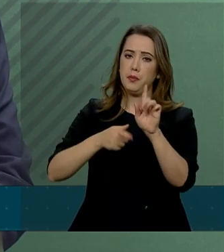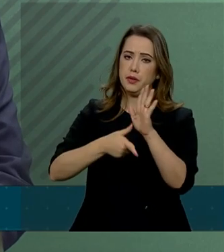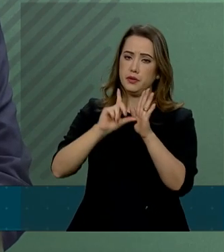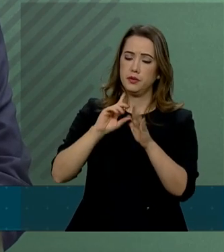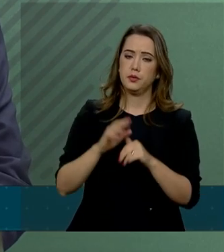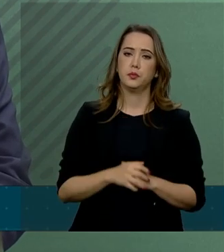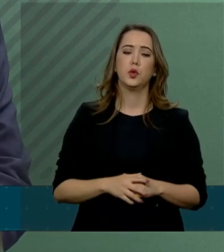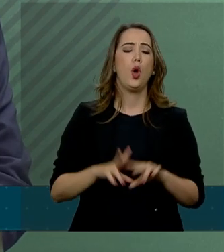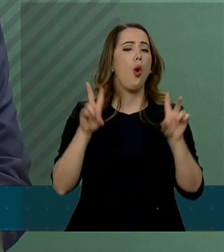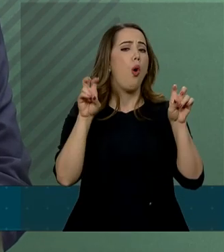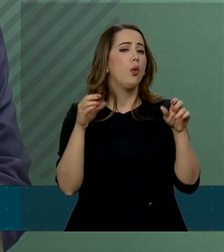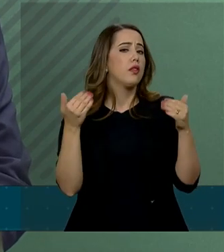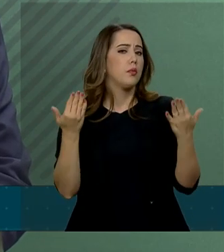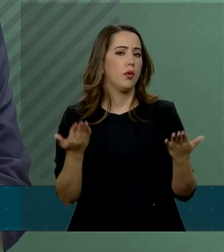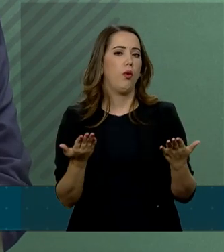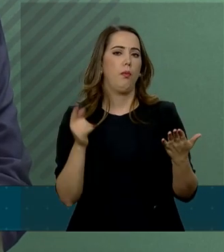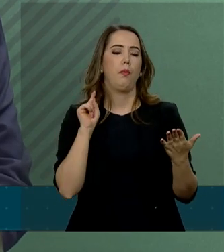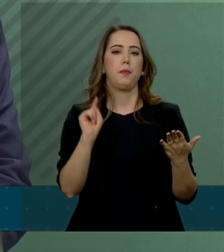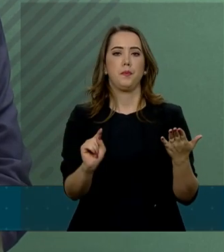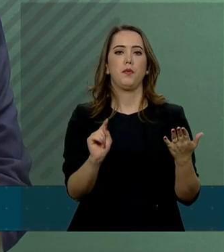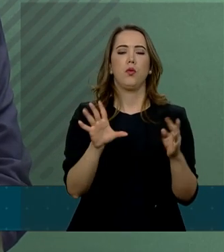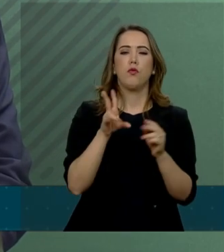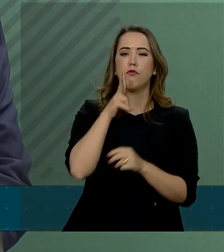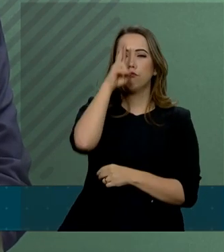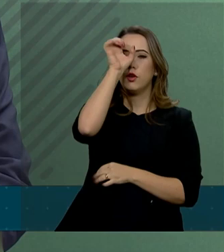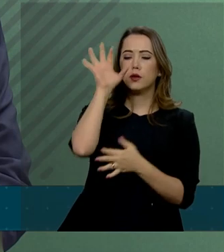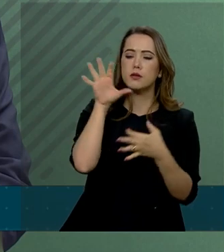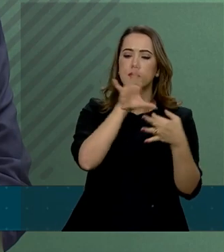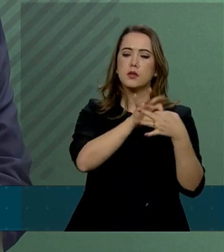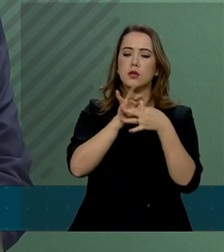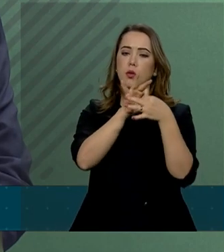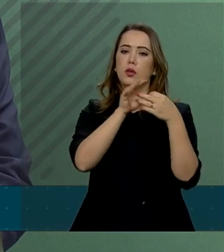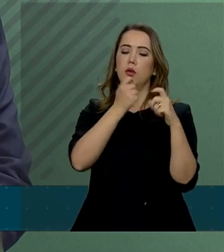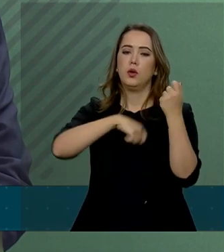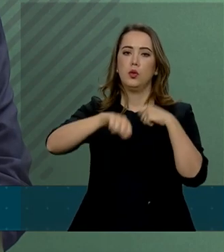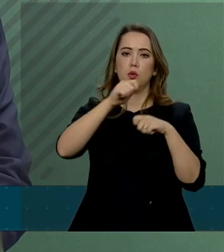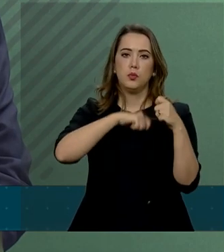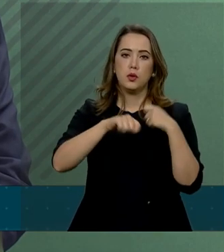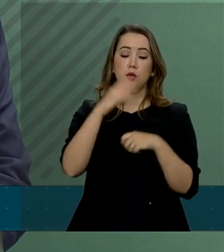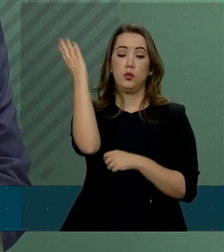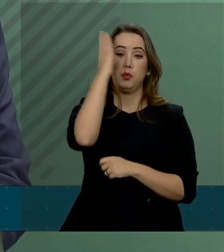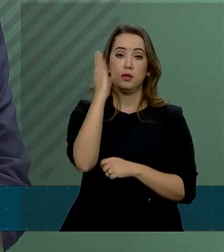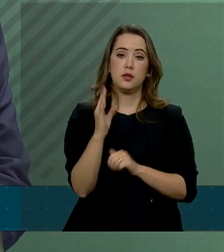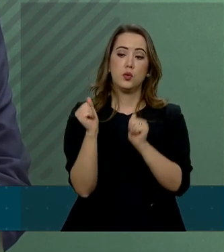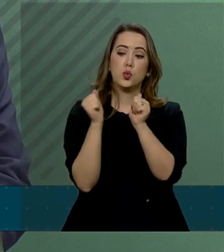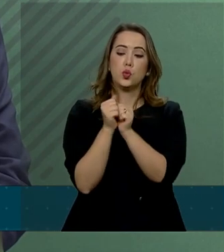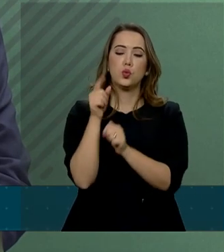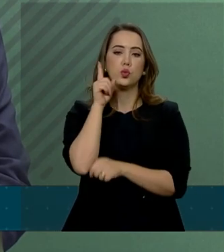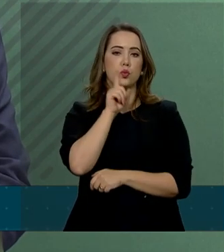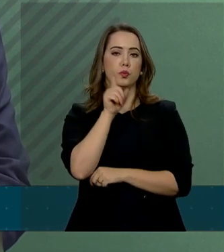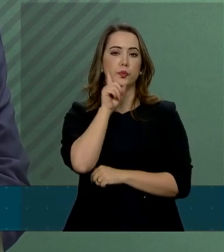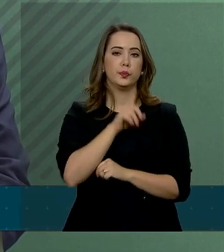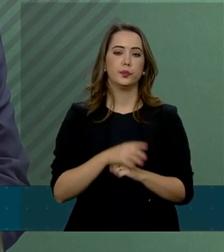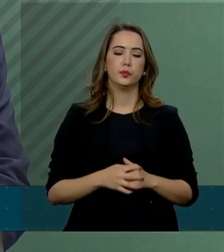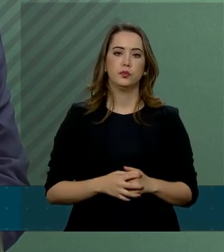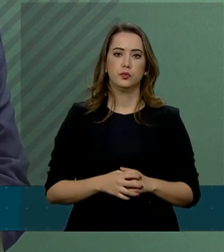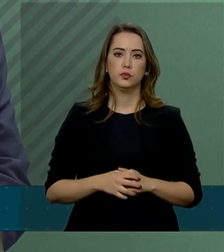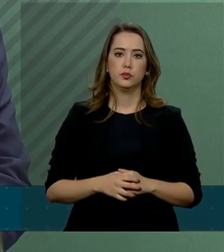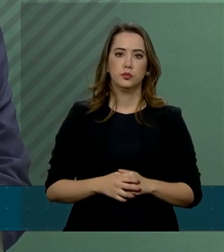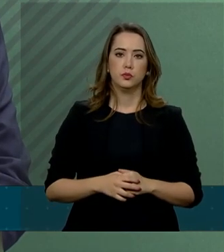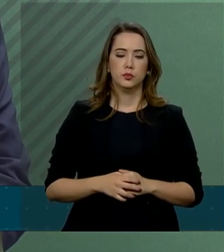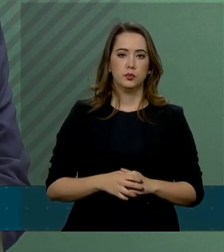foi o fortalecimento da parceria econômica entre o brasil e os estados unidos